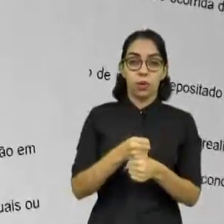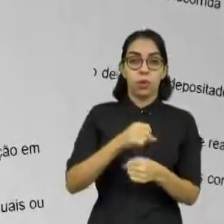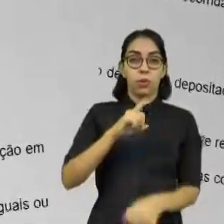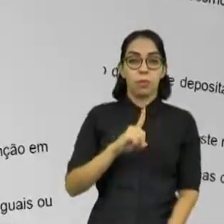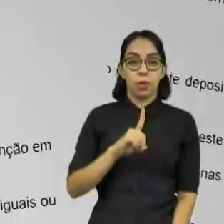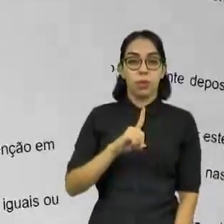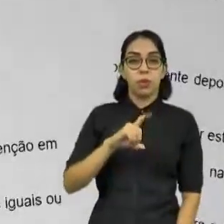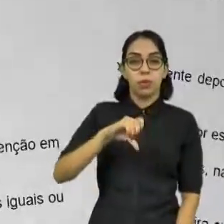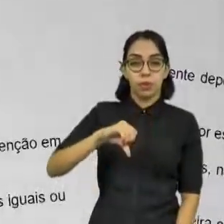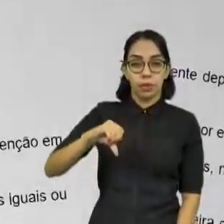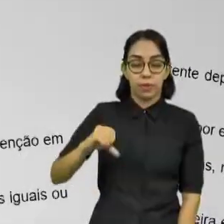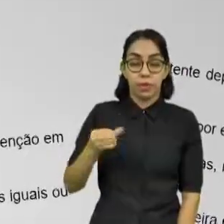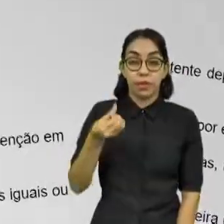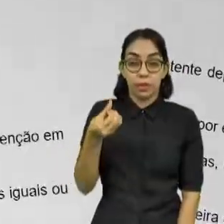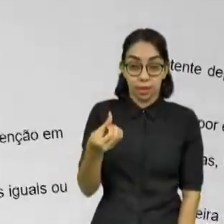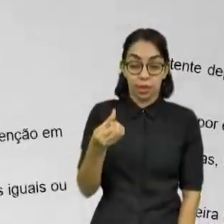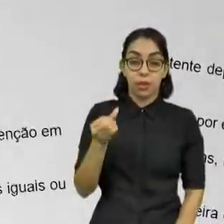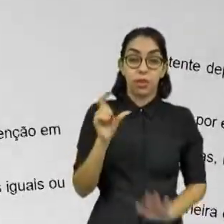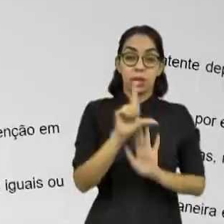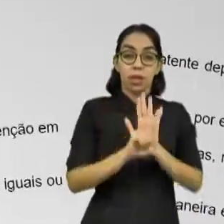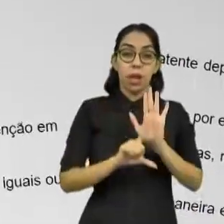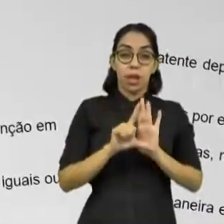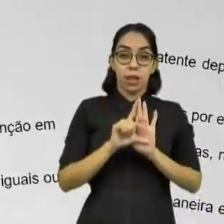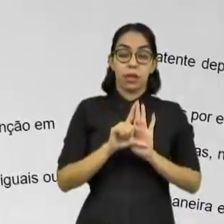1996, na Lei de Propriedade Industrial.